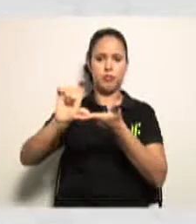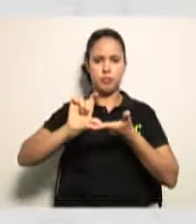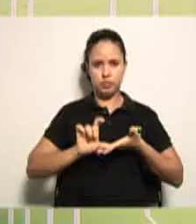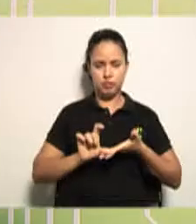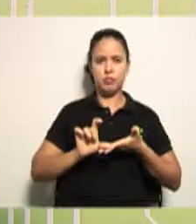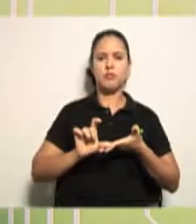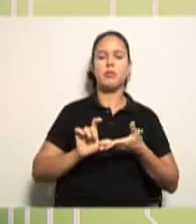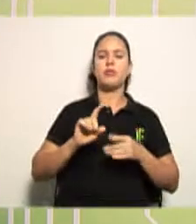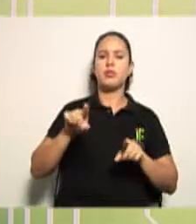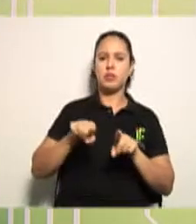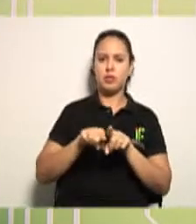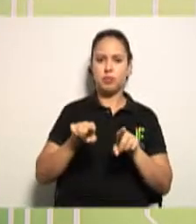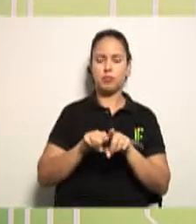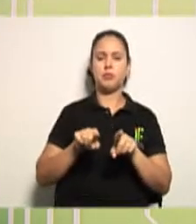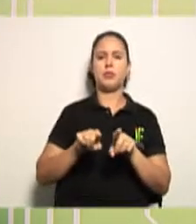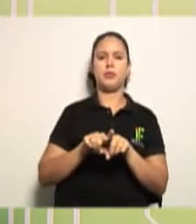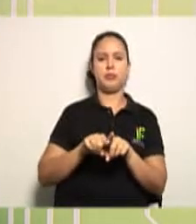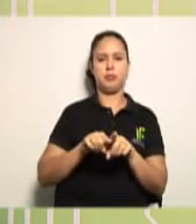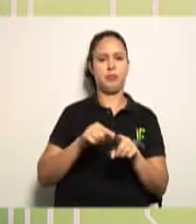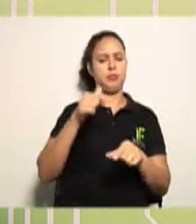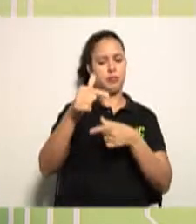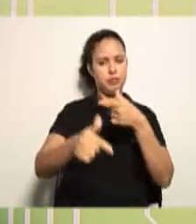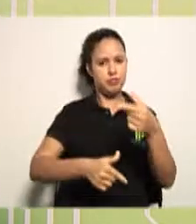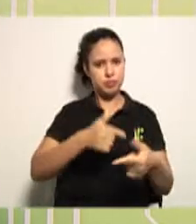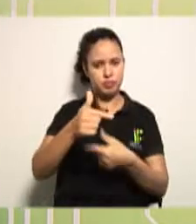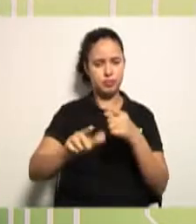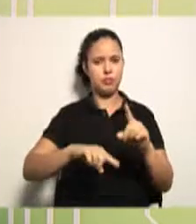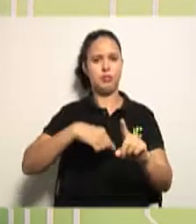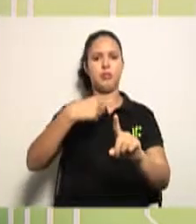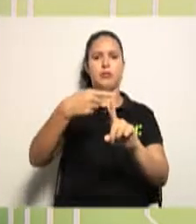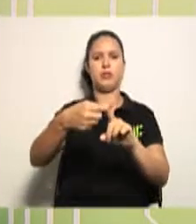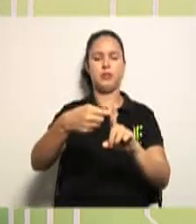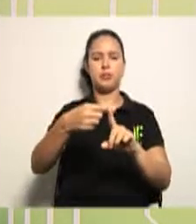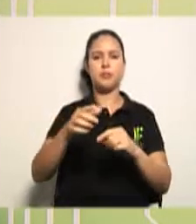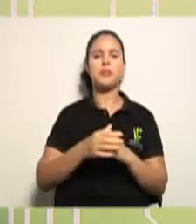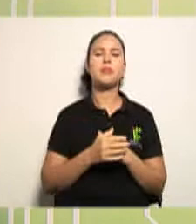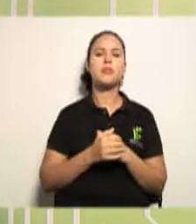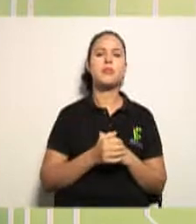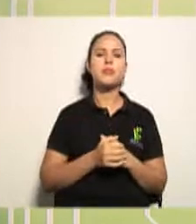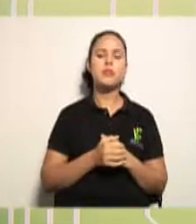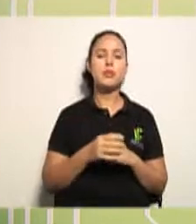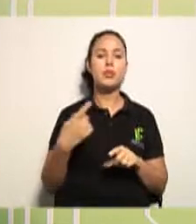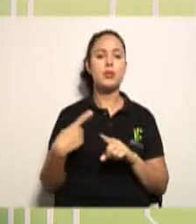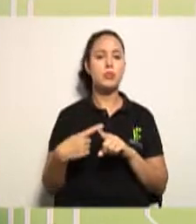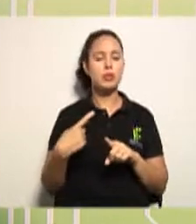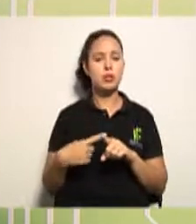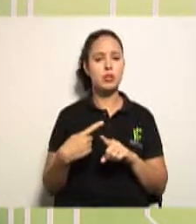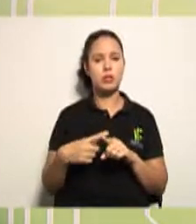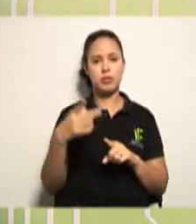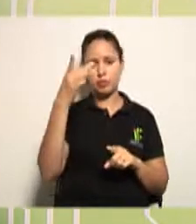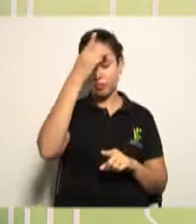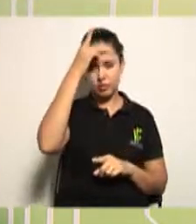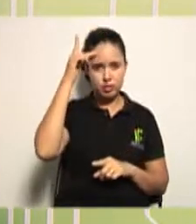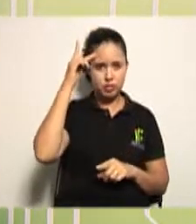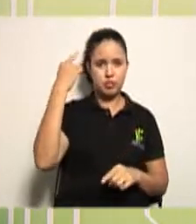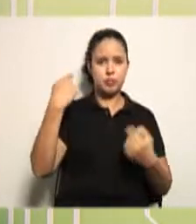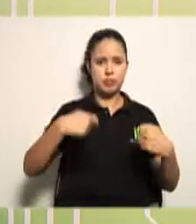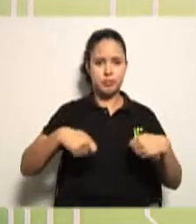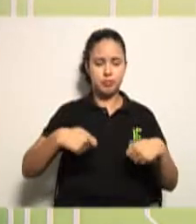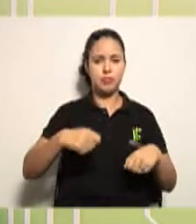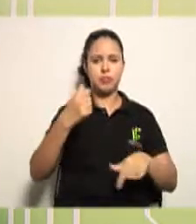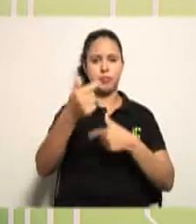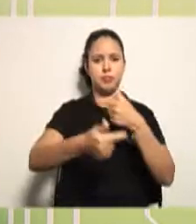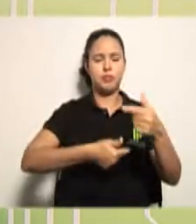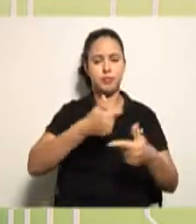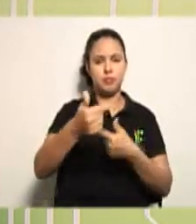ele submetia a jornadas de trabalho maiores, porque ele precisava trabalhar muito para ele ter um